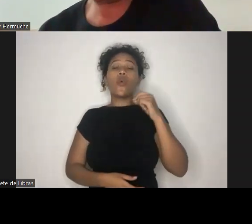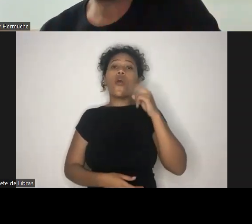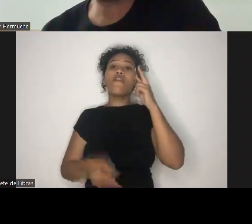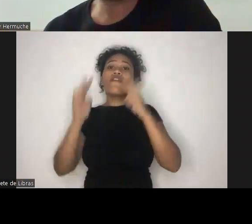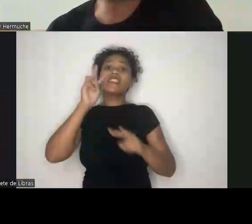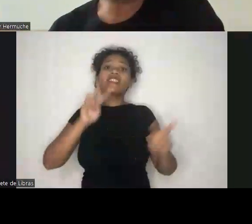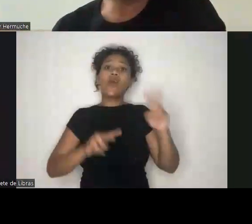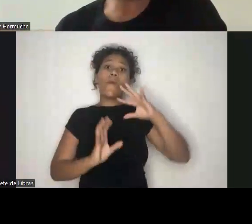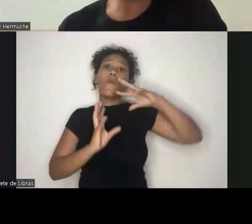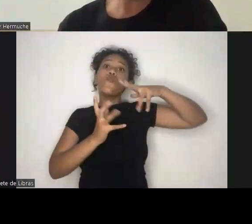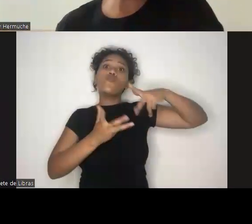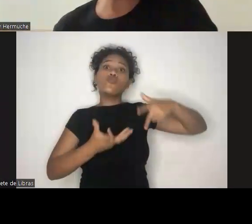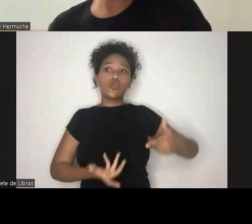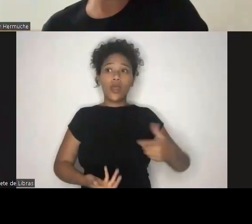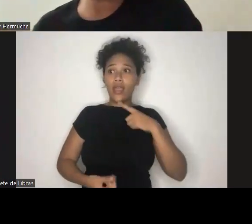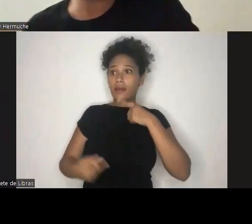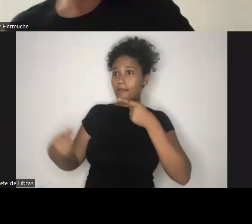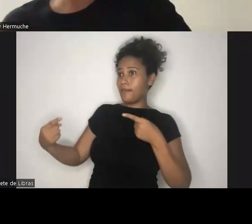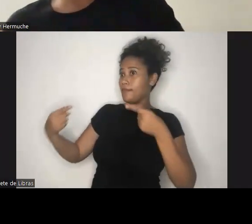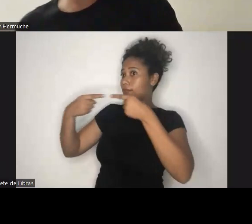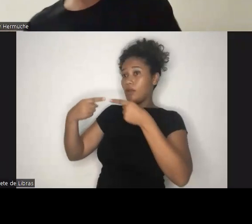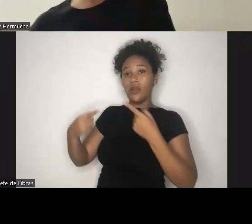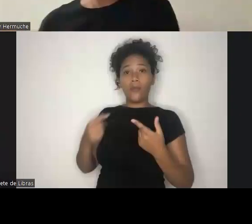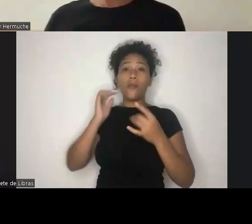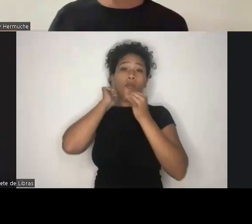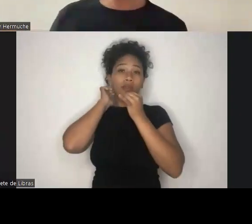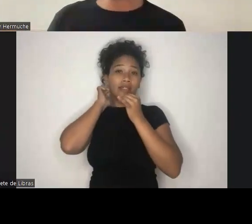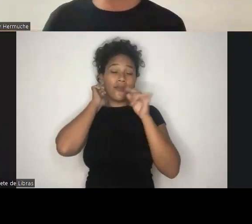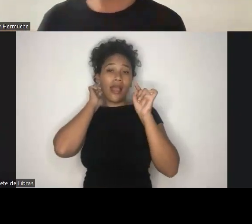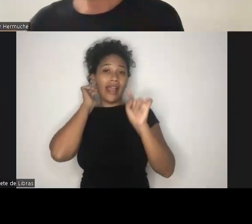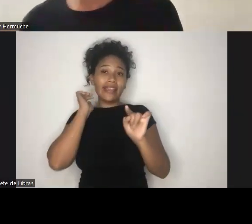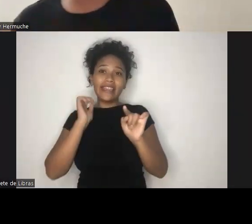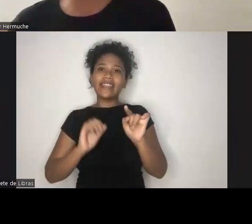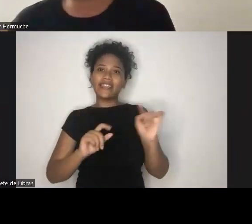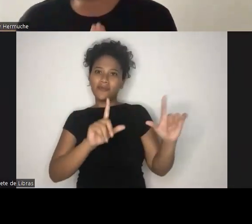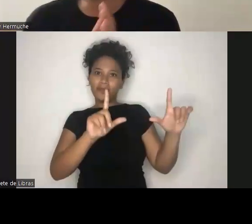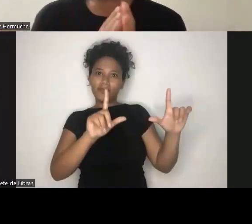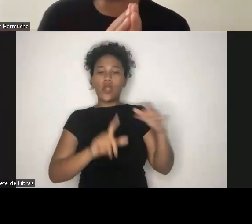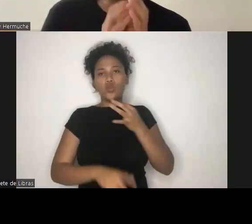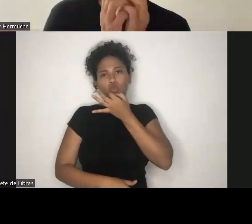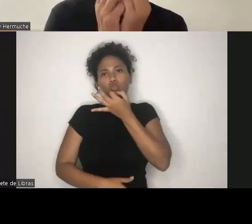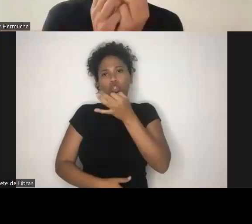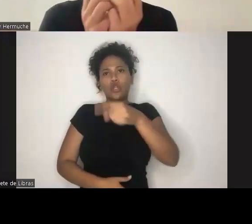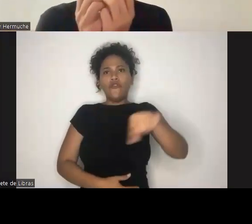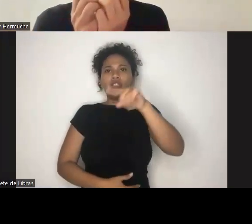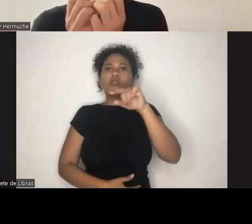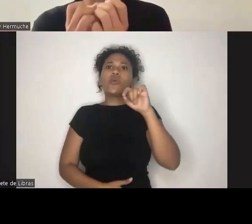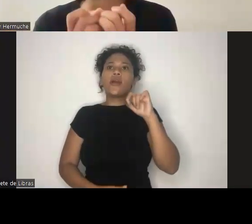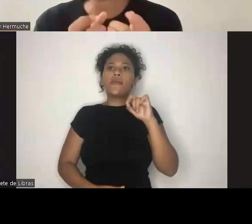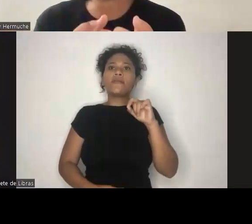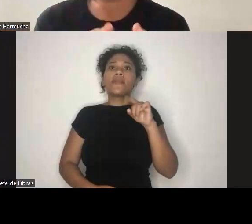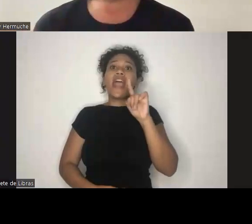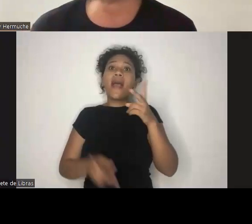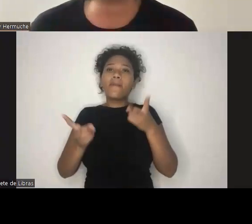eles estão em consonância por exemplo aqui eu eu sugiro para vocês é uma percepção